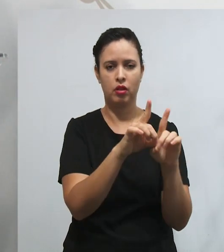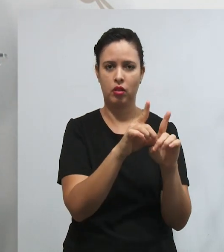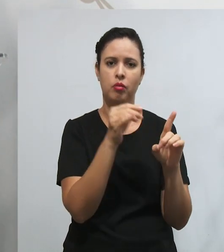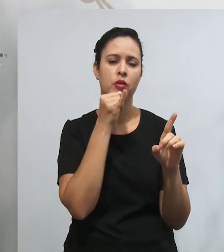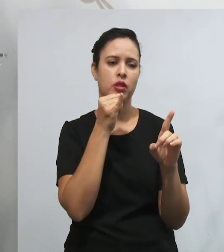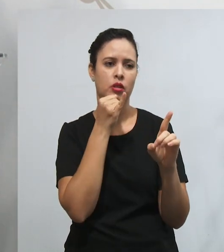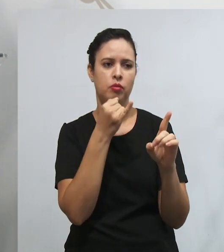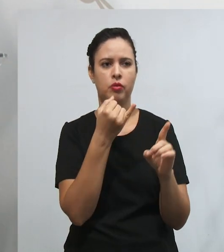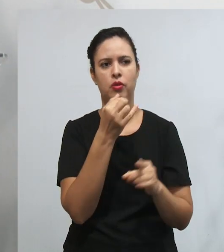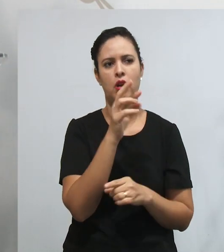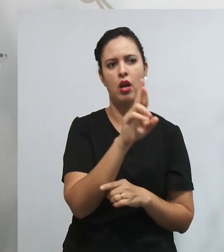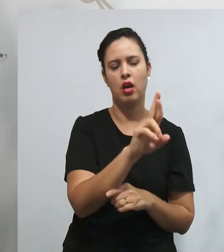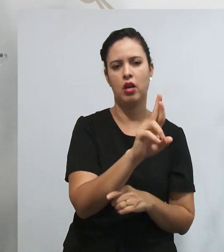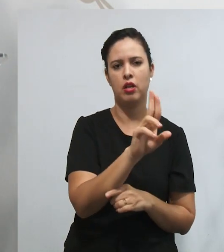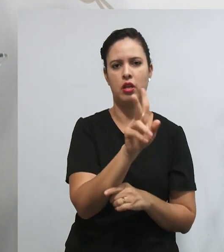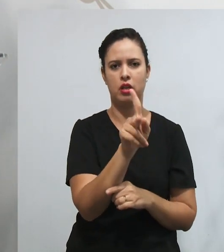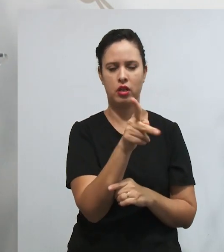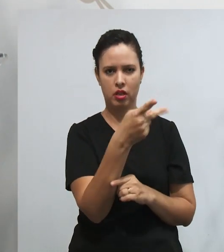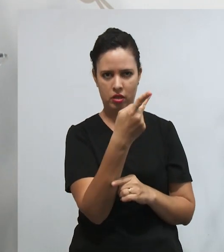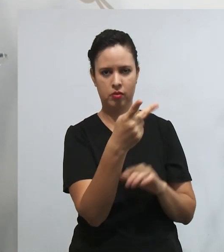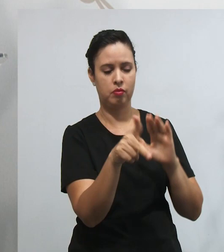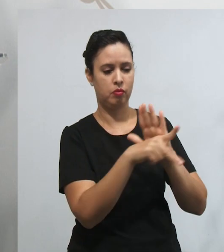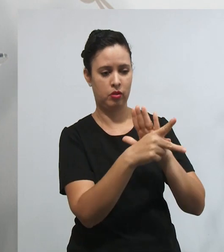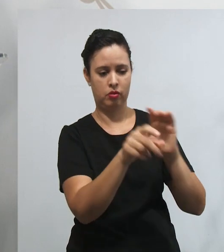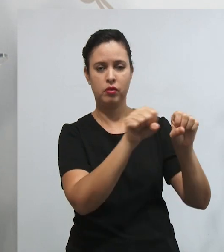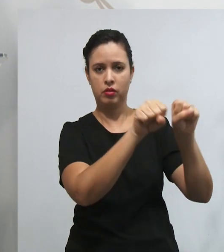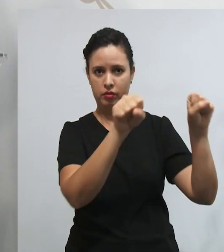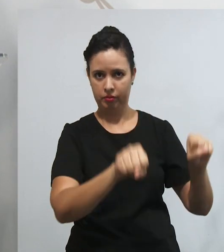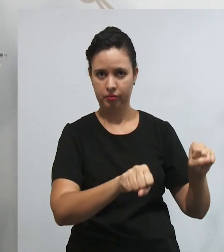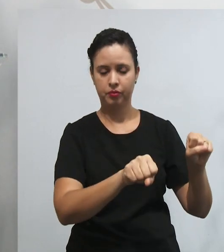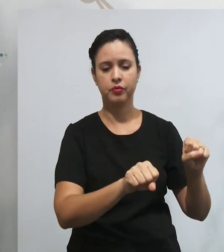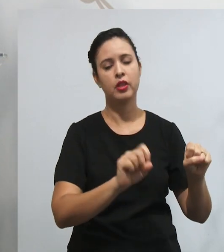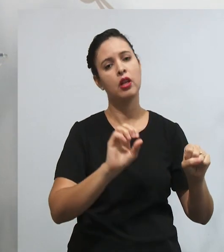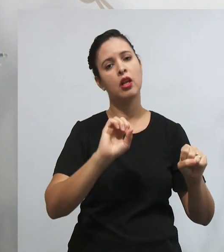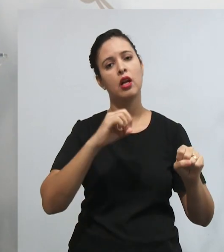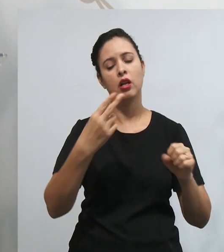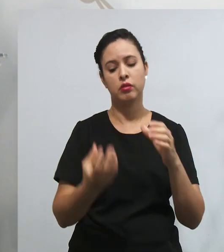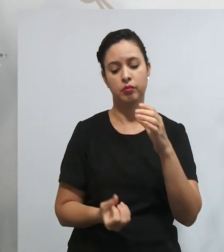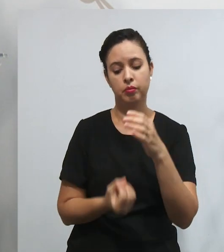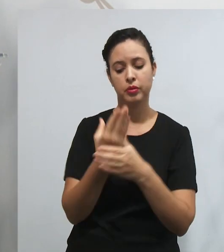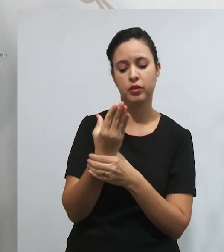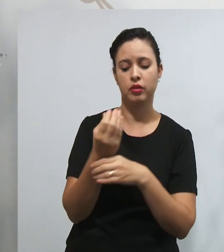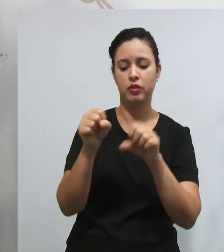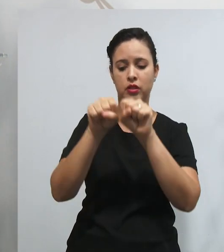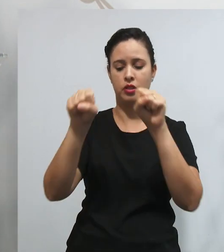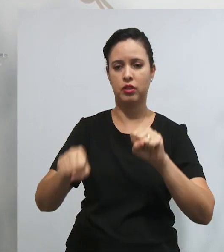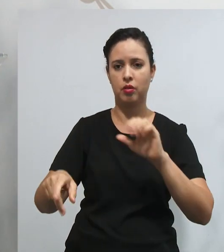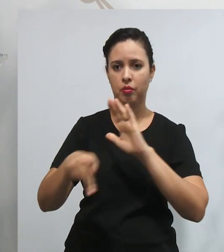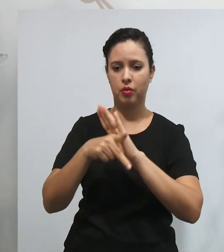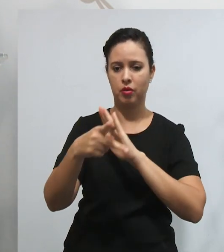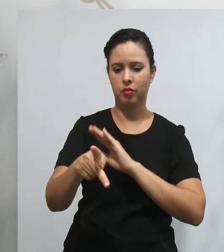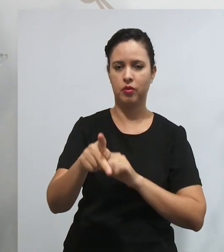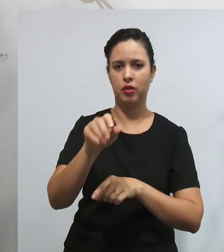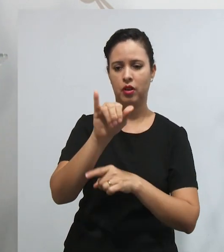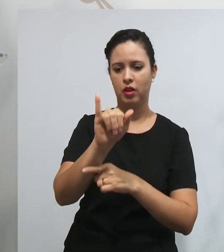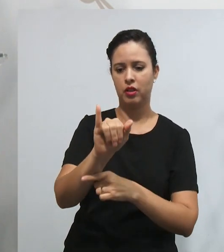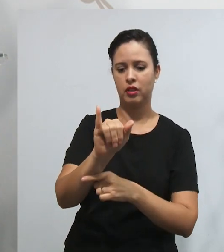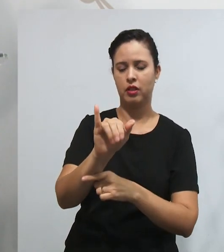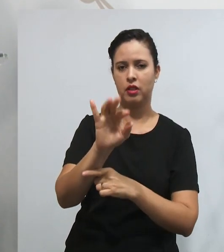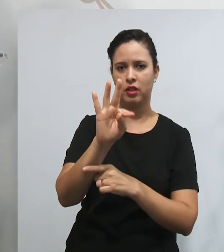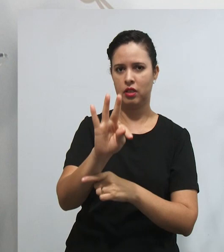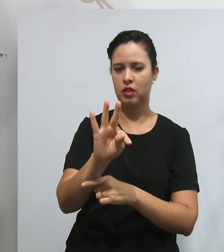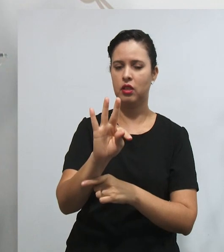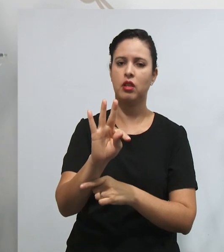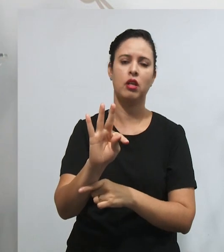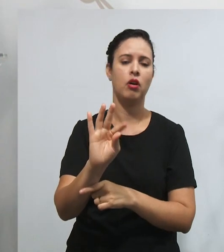humanos. Então, aquele sistema ele vai atender as demandas de RH. Foi desenvolvido, a área de TI desenvolveu um sistema para o setor de contabilidade.